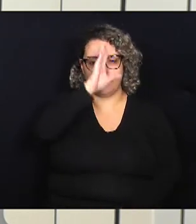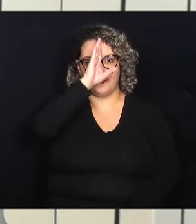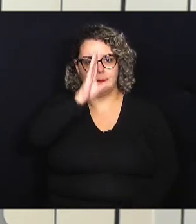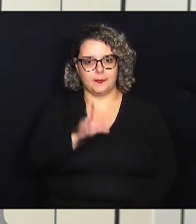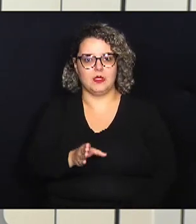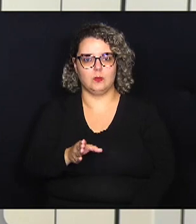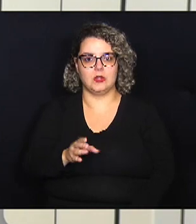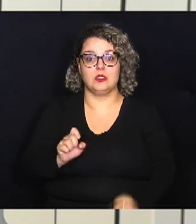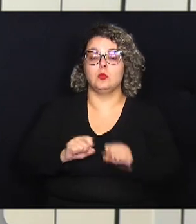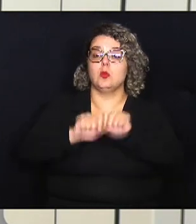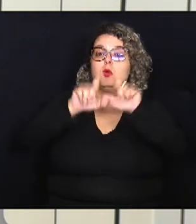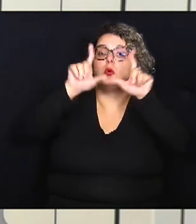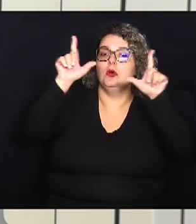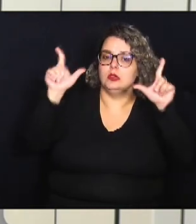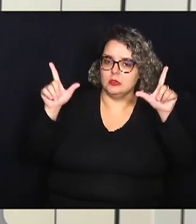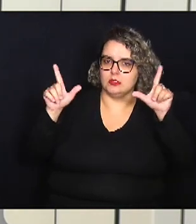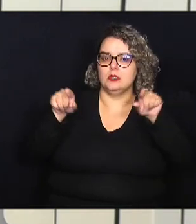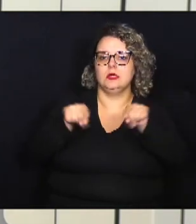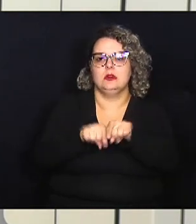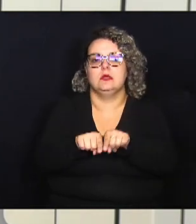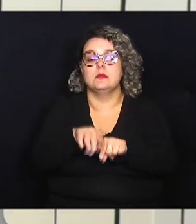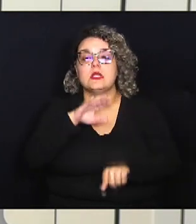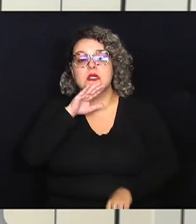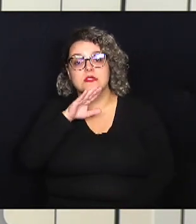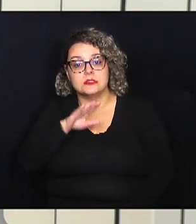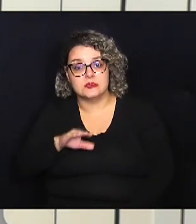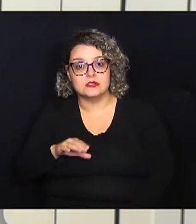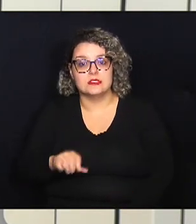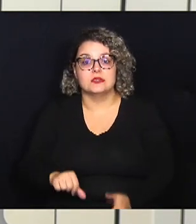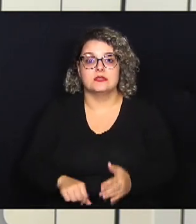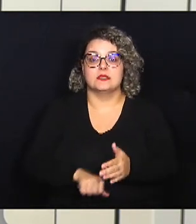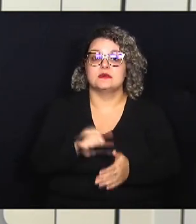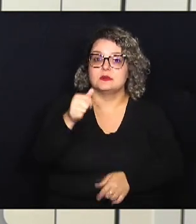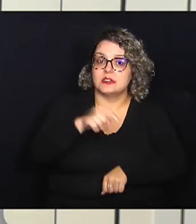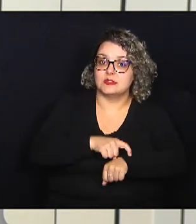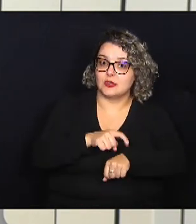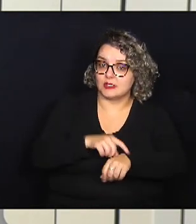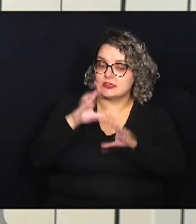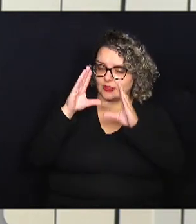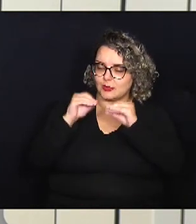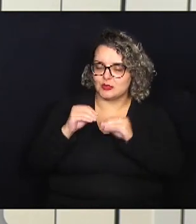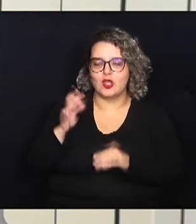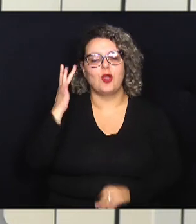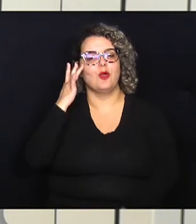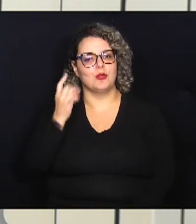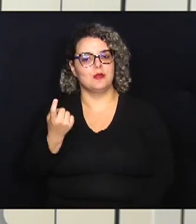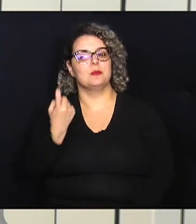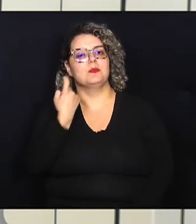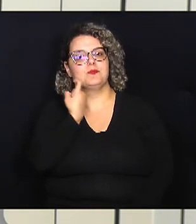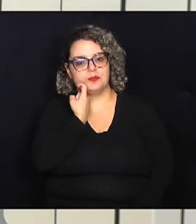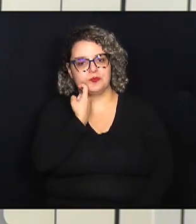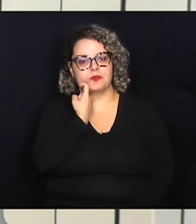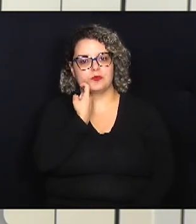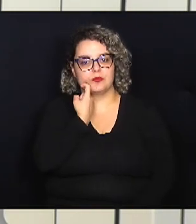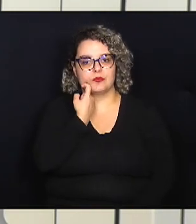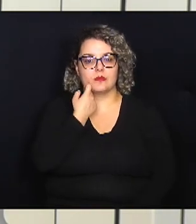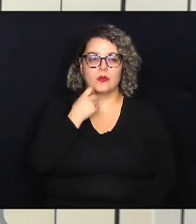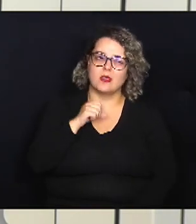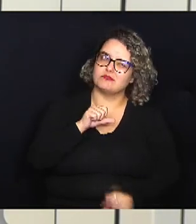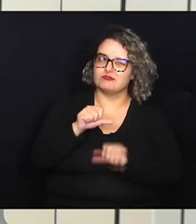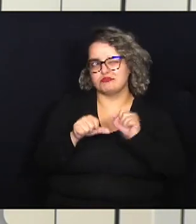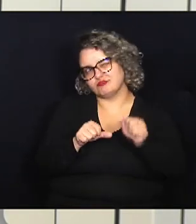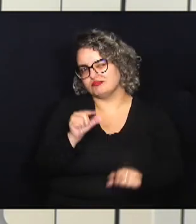ao amanhecer e entre o entardecer e as primeiras horas da noite. Para amanhã, sexta-feira, o panorama não muda